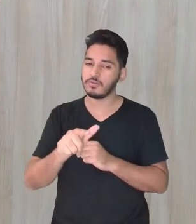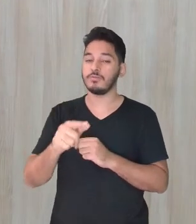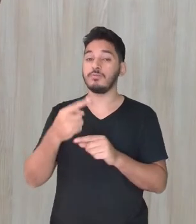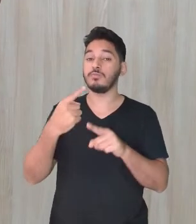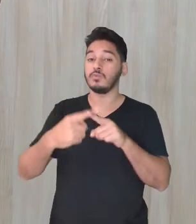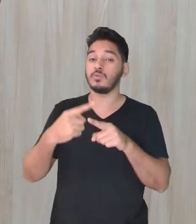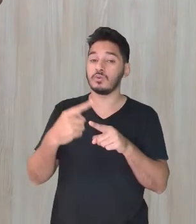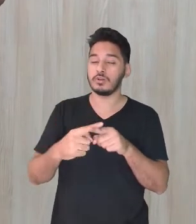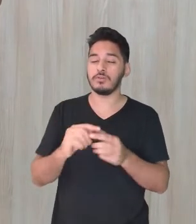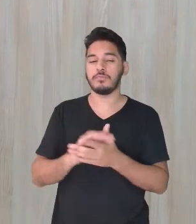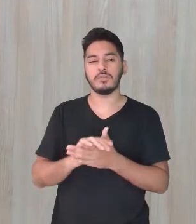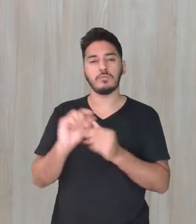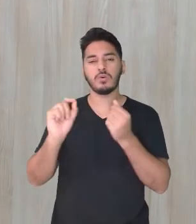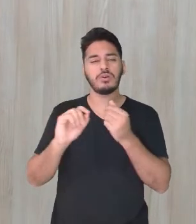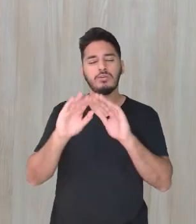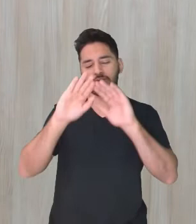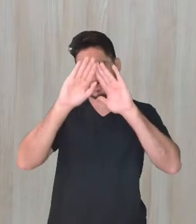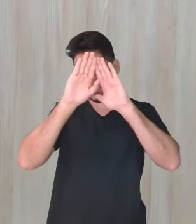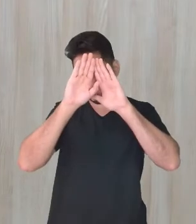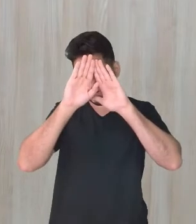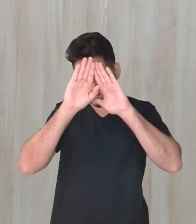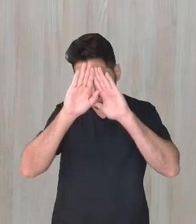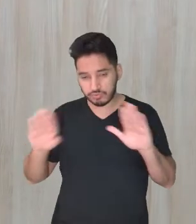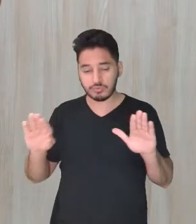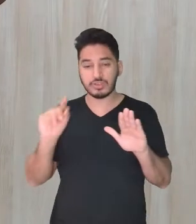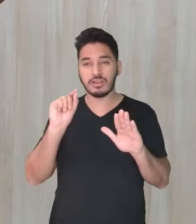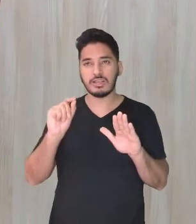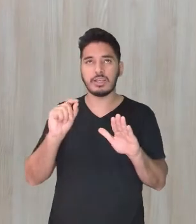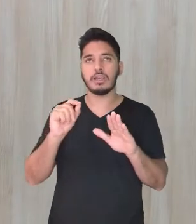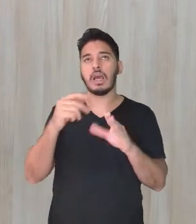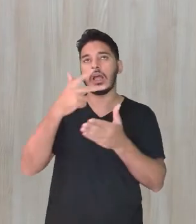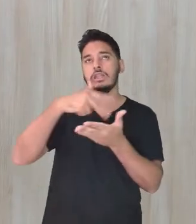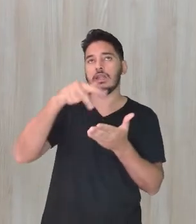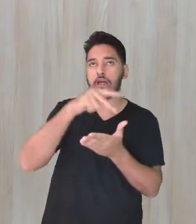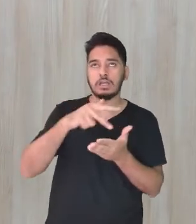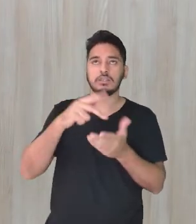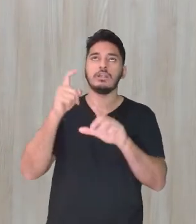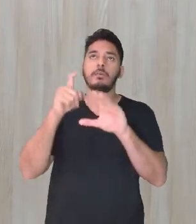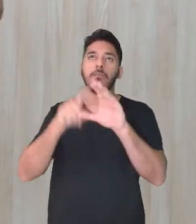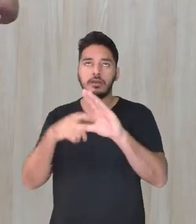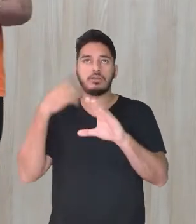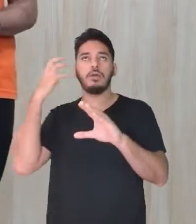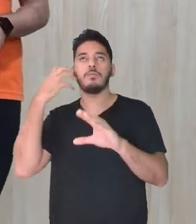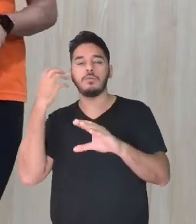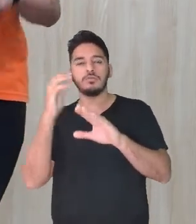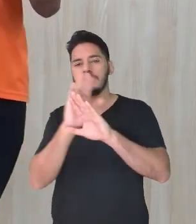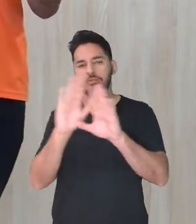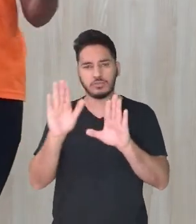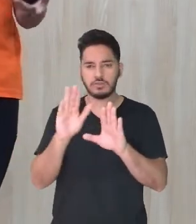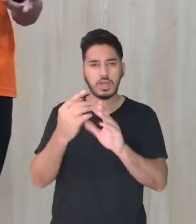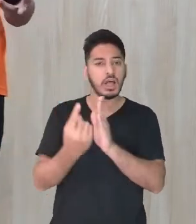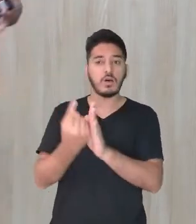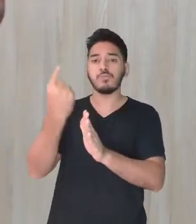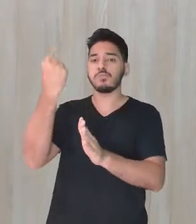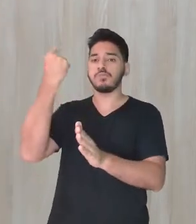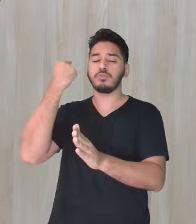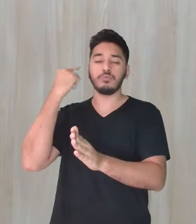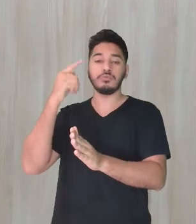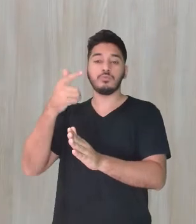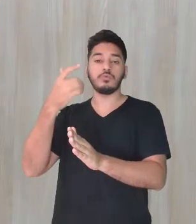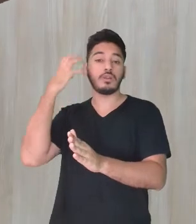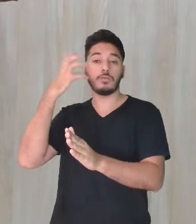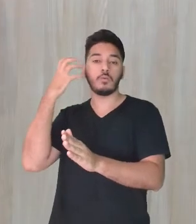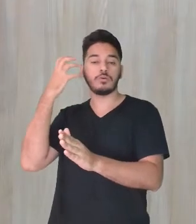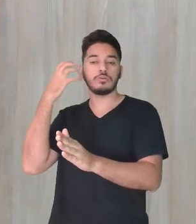Porque para desmistificar isso, né? De que a dança ela depende da música. Então veja, naquela época não existia a música ainda, né? A música foi